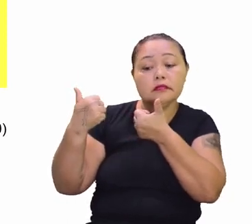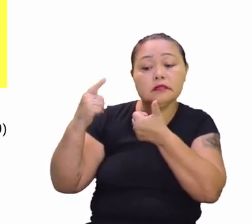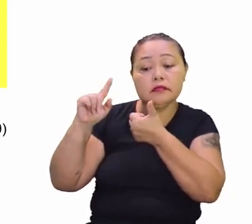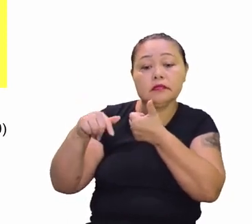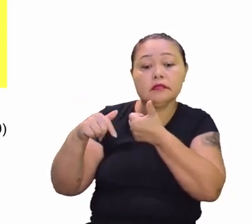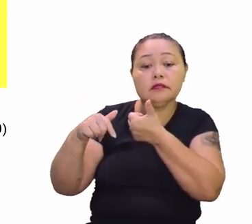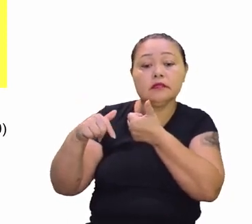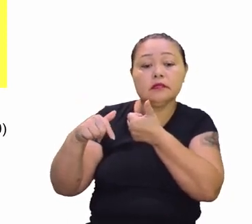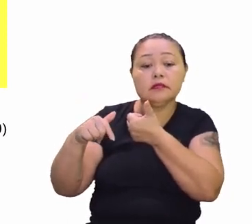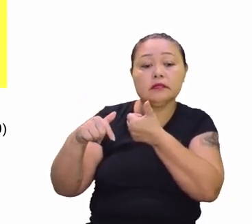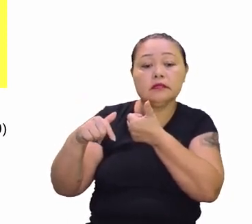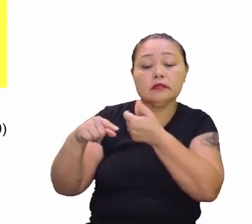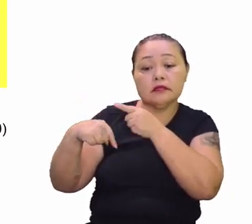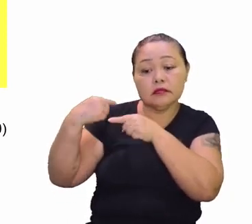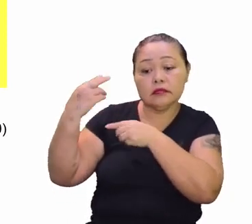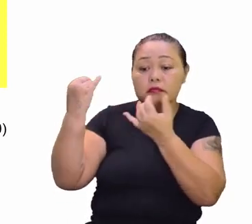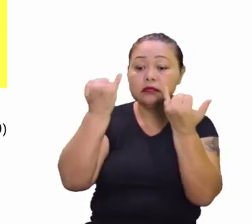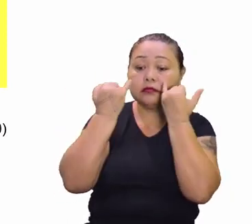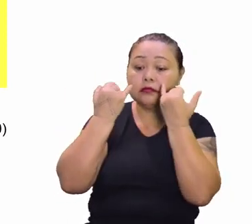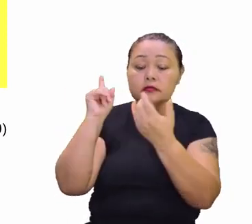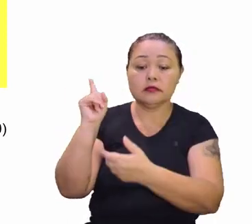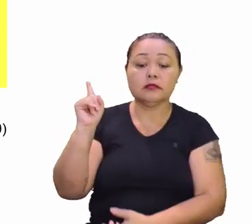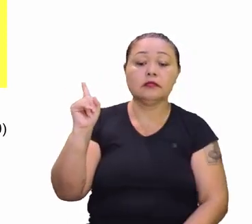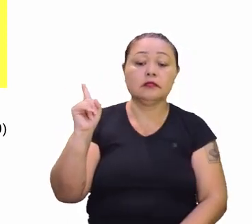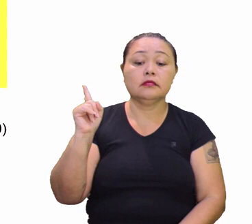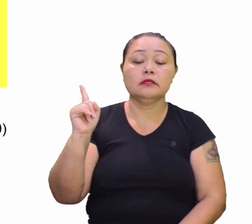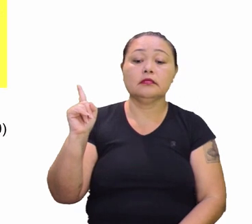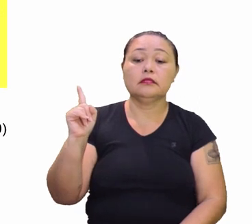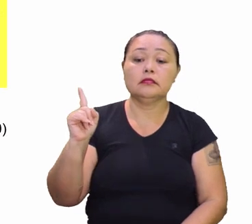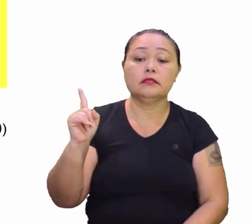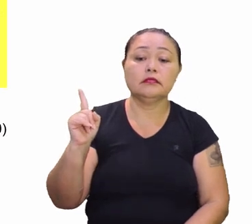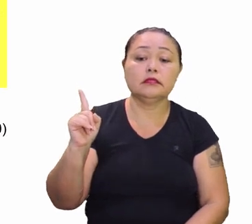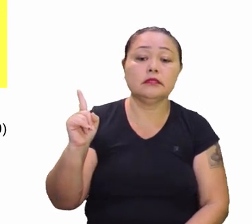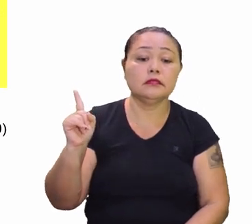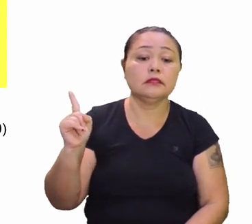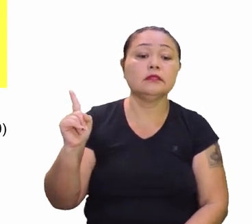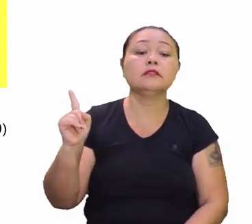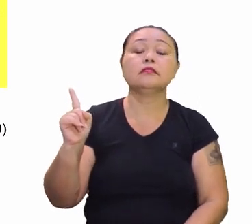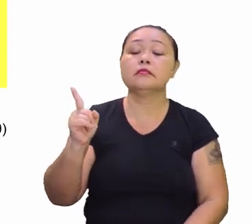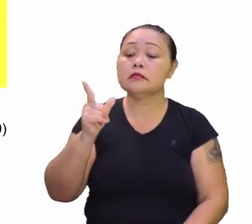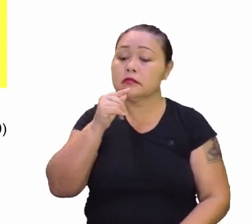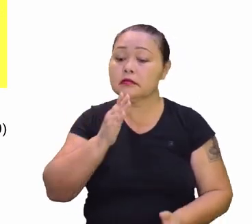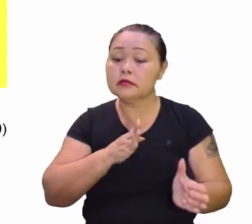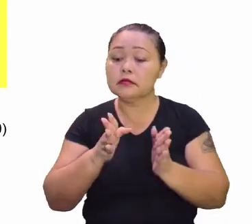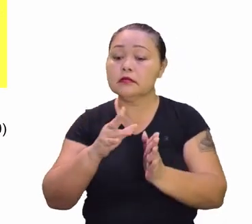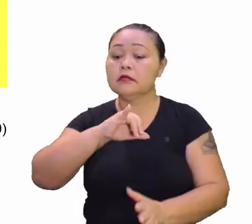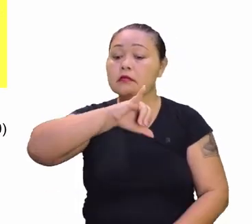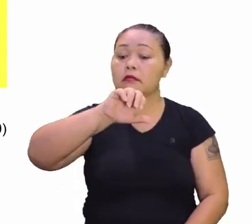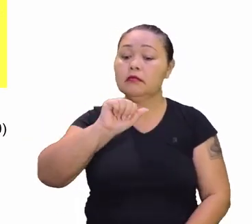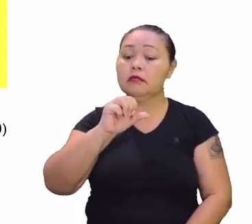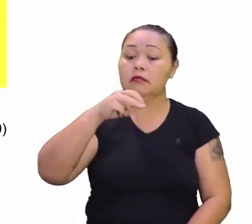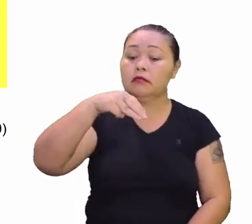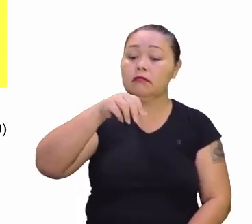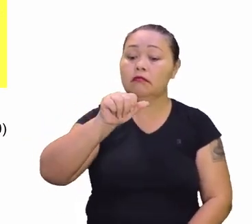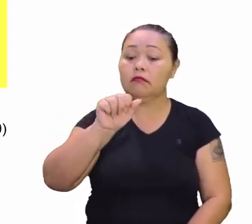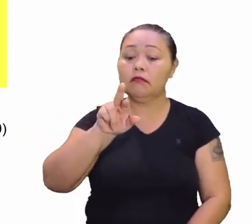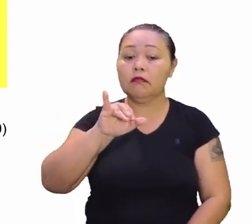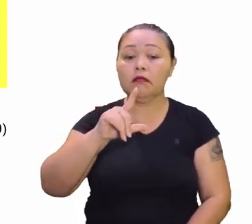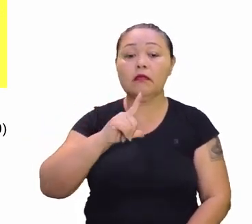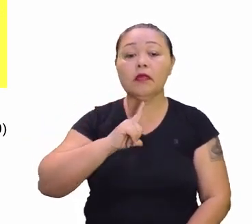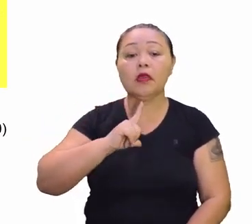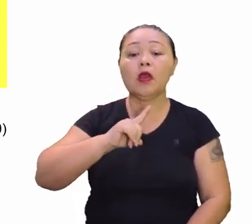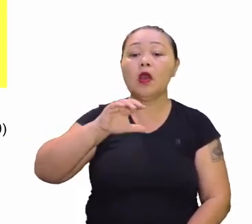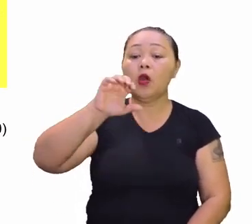importante, né? Isso, e que é a próxima informação aqui que exatamente. Temos no quadro. Vamos lá. Então, o Rio Jamari, ele tem a sua nascente